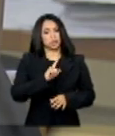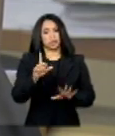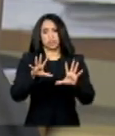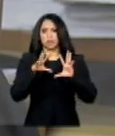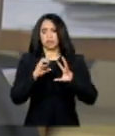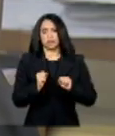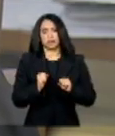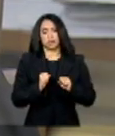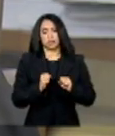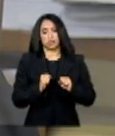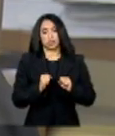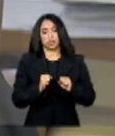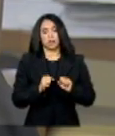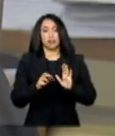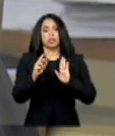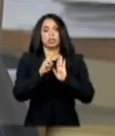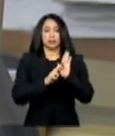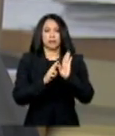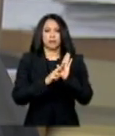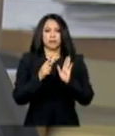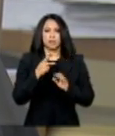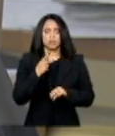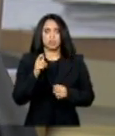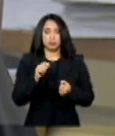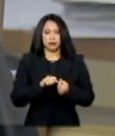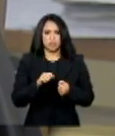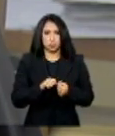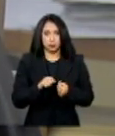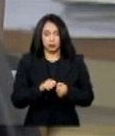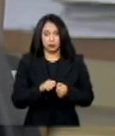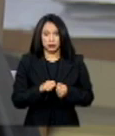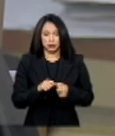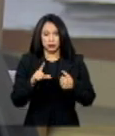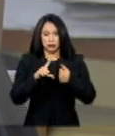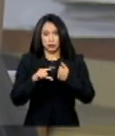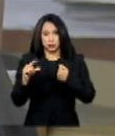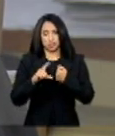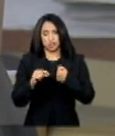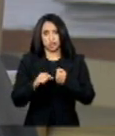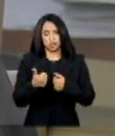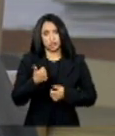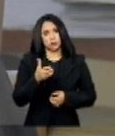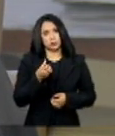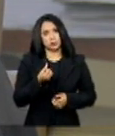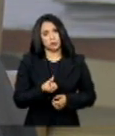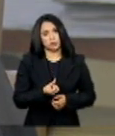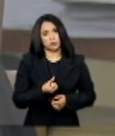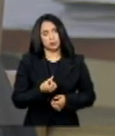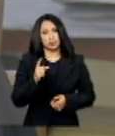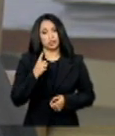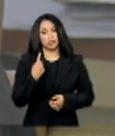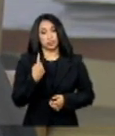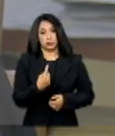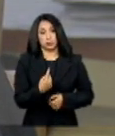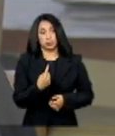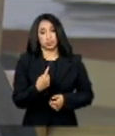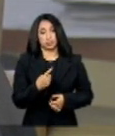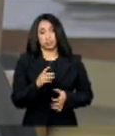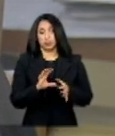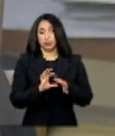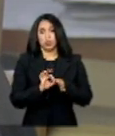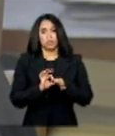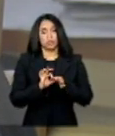das normas impugnadas o requerente sustentou que o artigo 16 11 que consagra o direito de ir e vir da